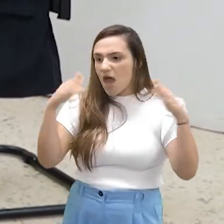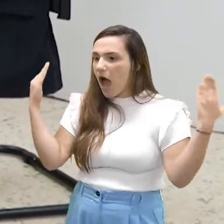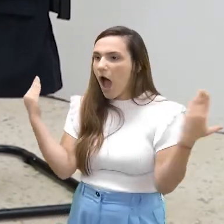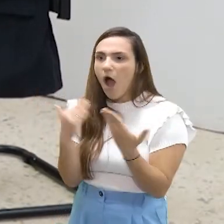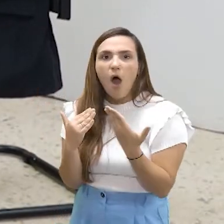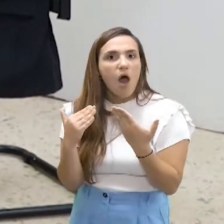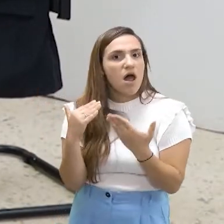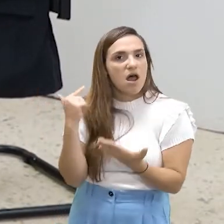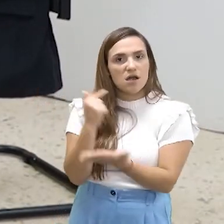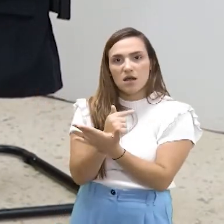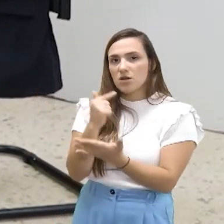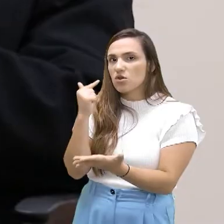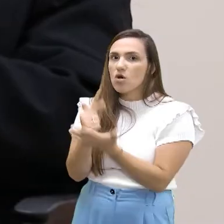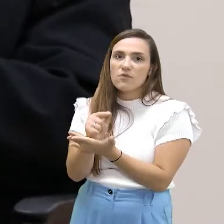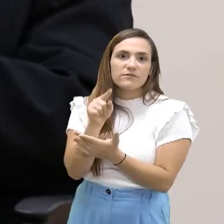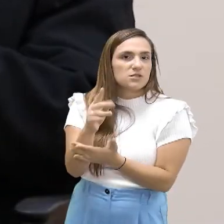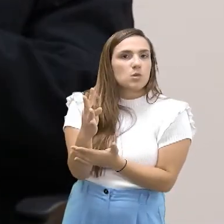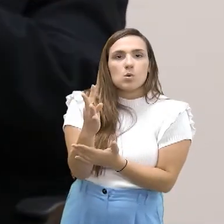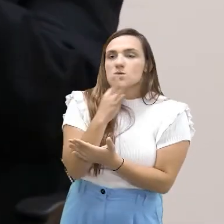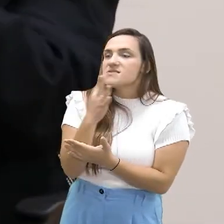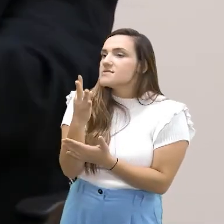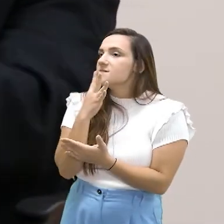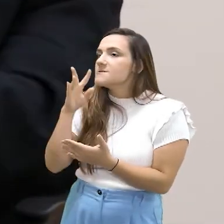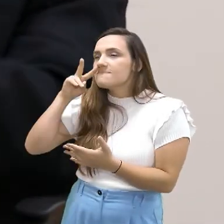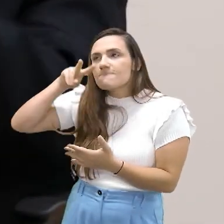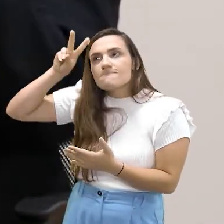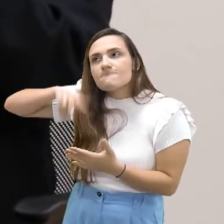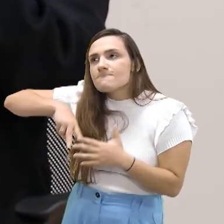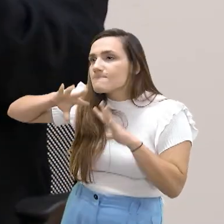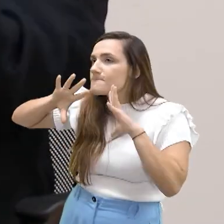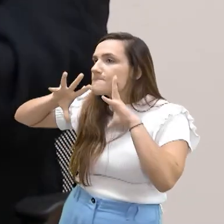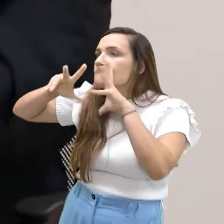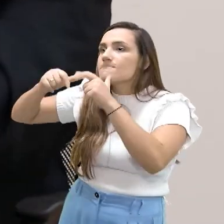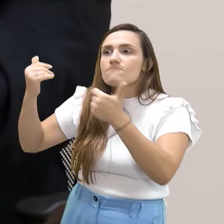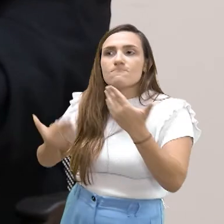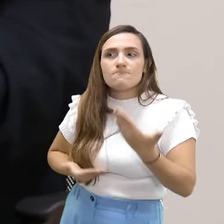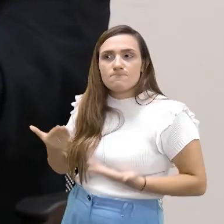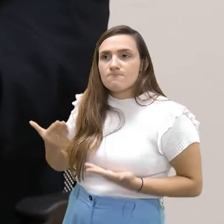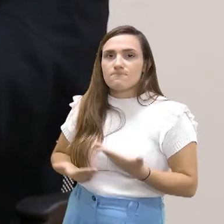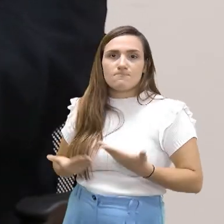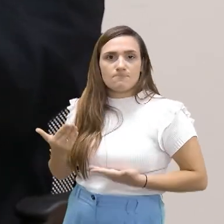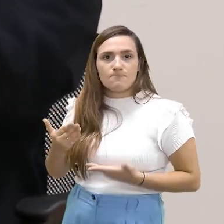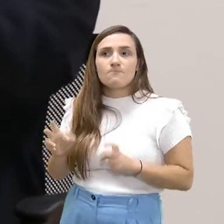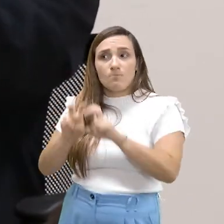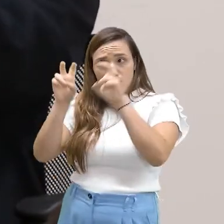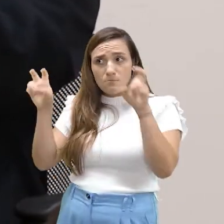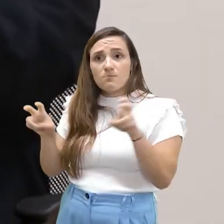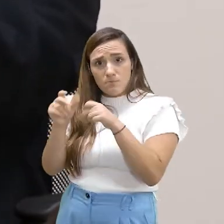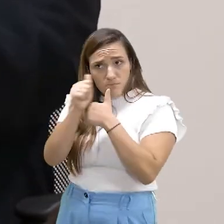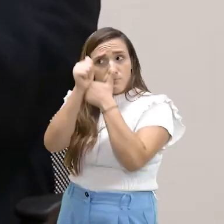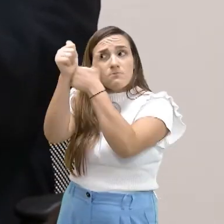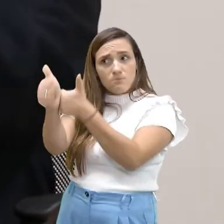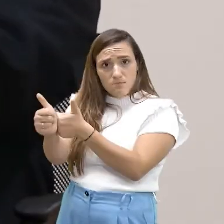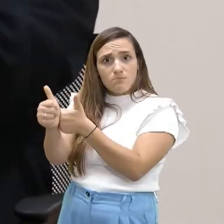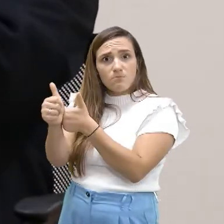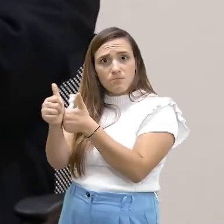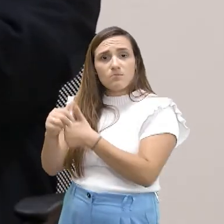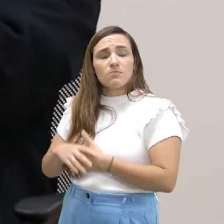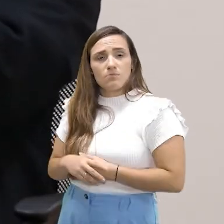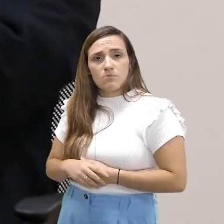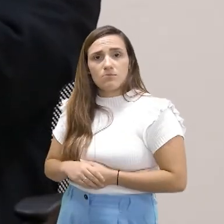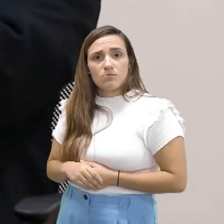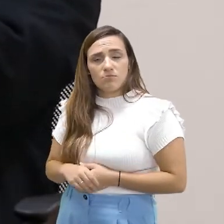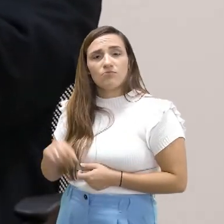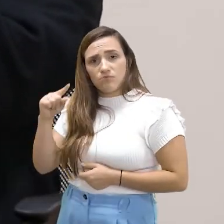faz com que você tenha acesso a uma série de serviços por meio virtual e